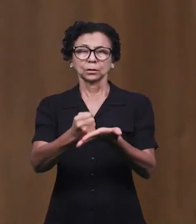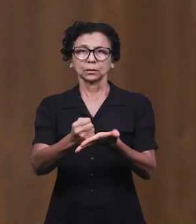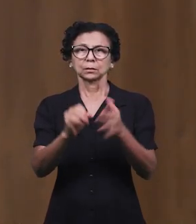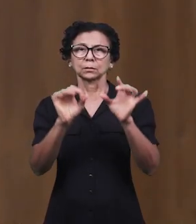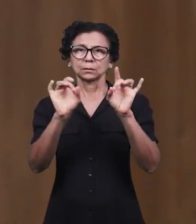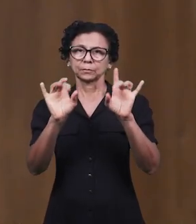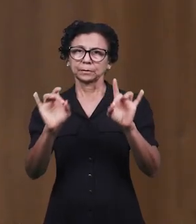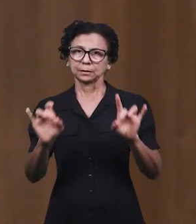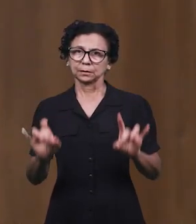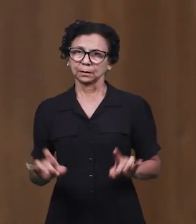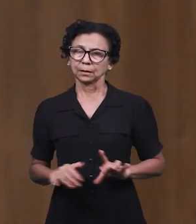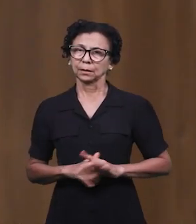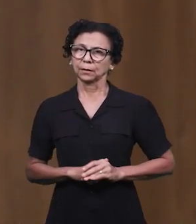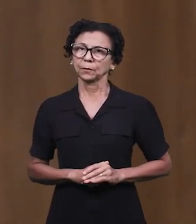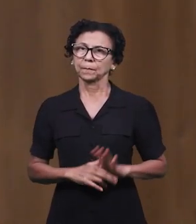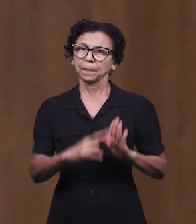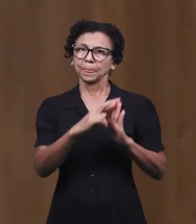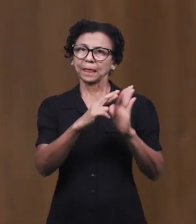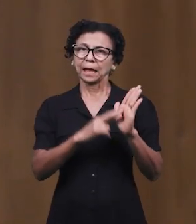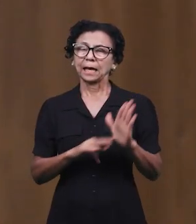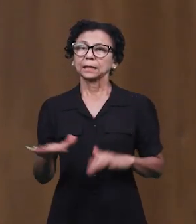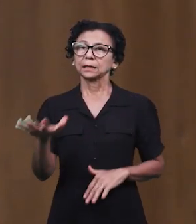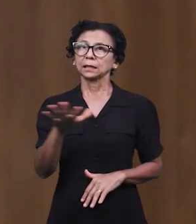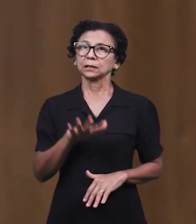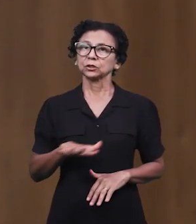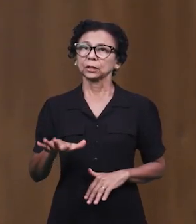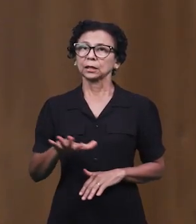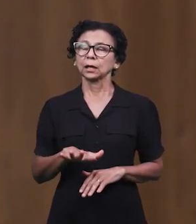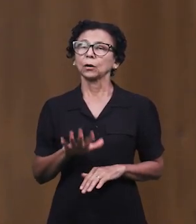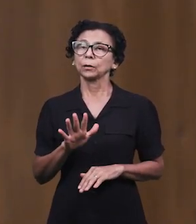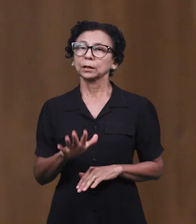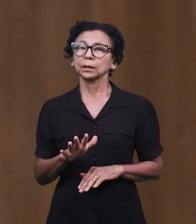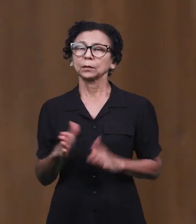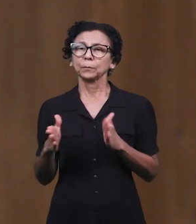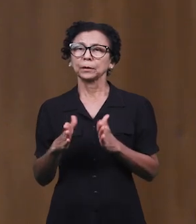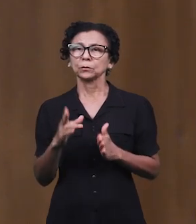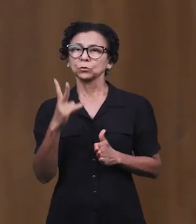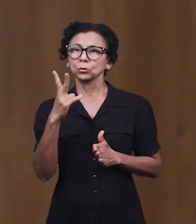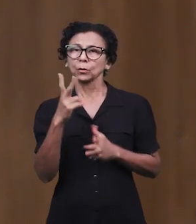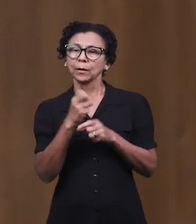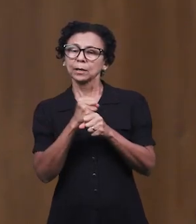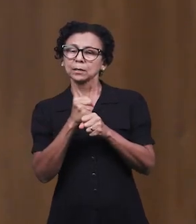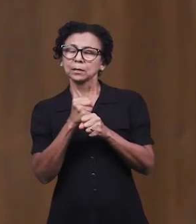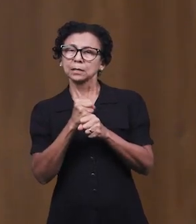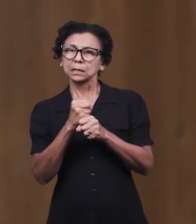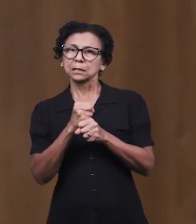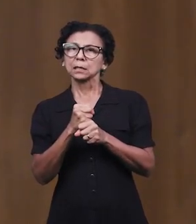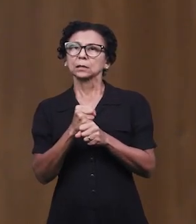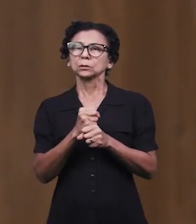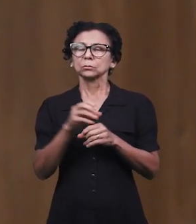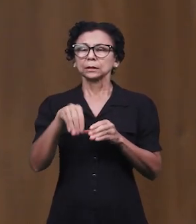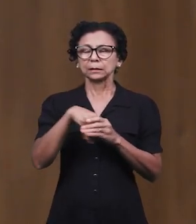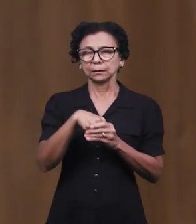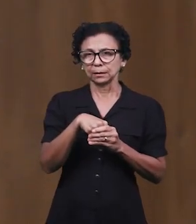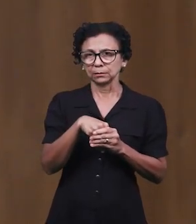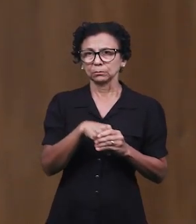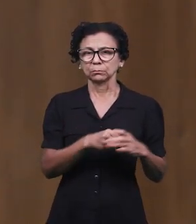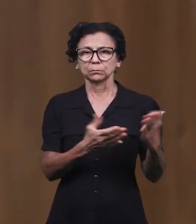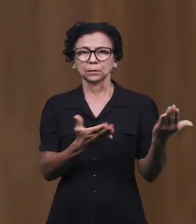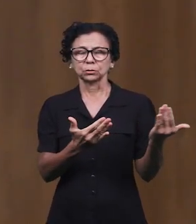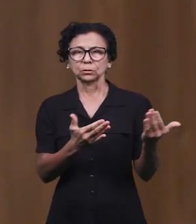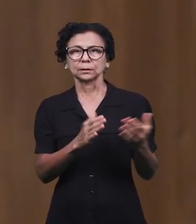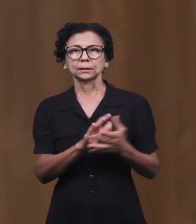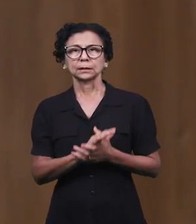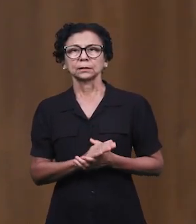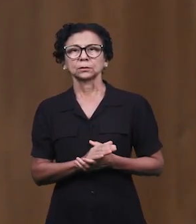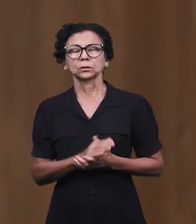aprendizagem, que a regra geral, ele tem que durar até 2 anos e engloba os adolescentes e os jovens de 14 a 24.